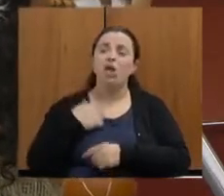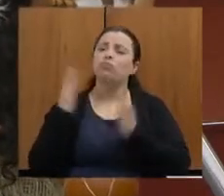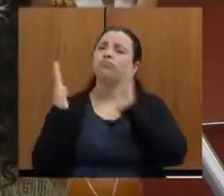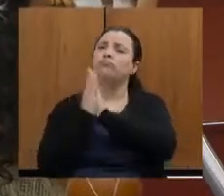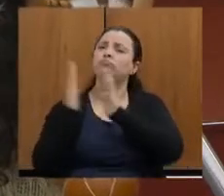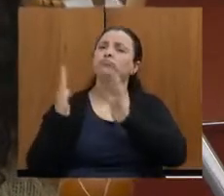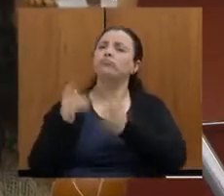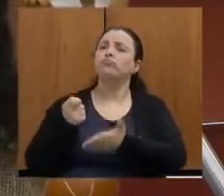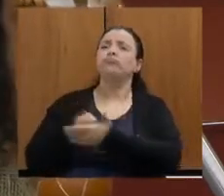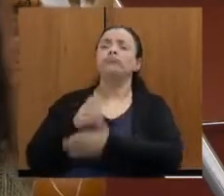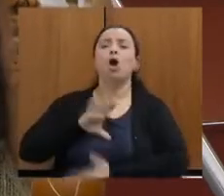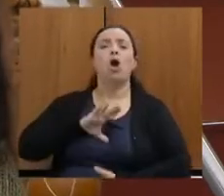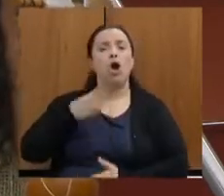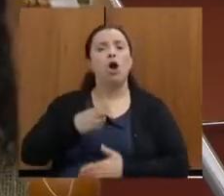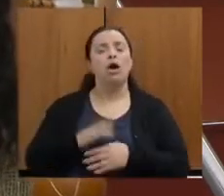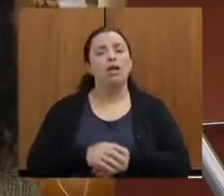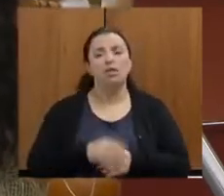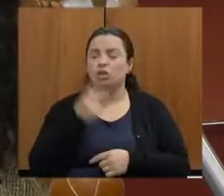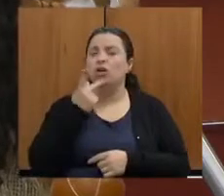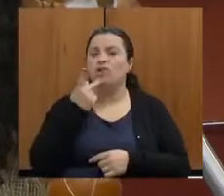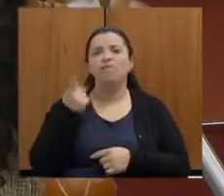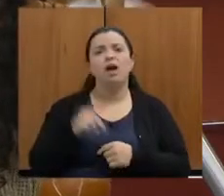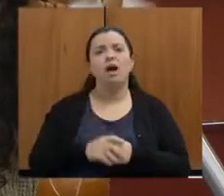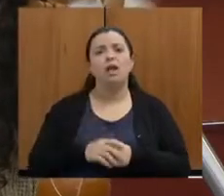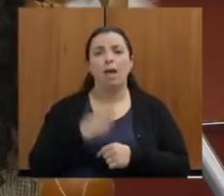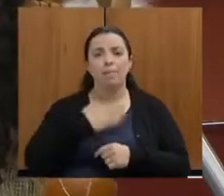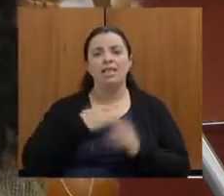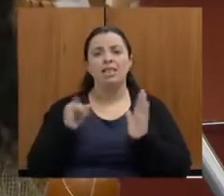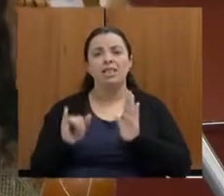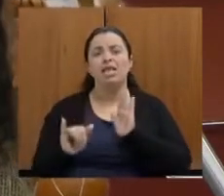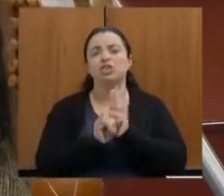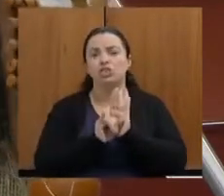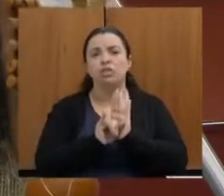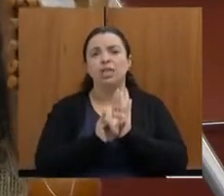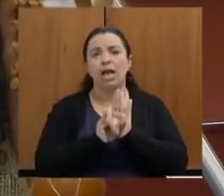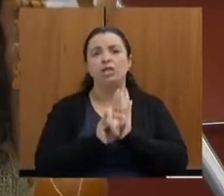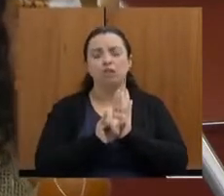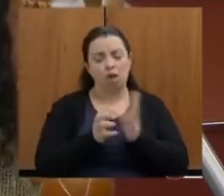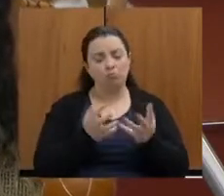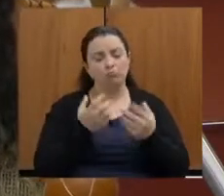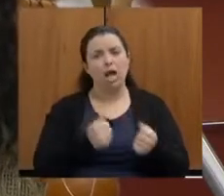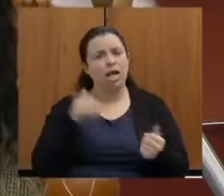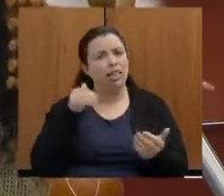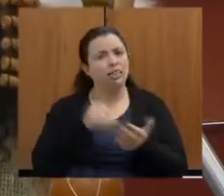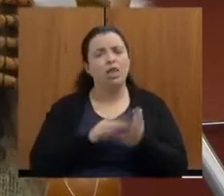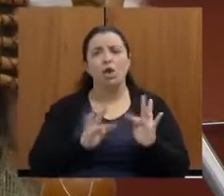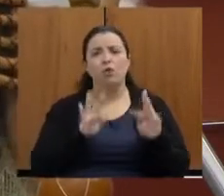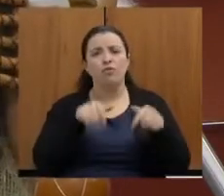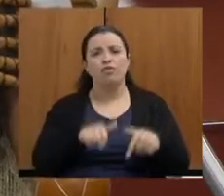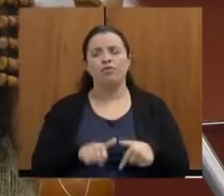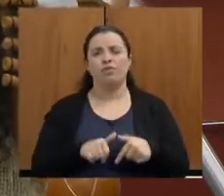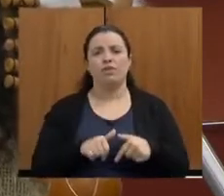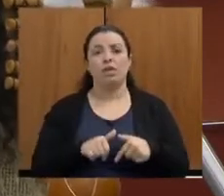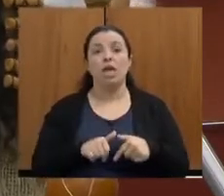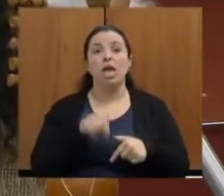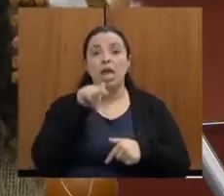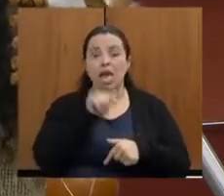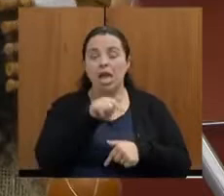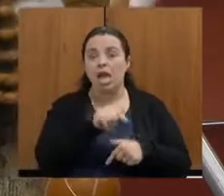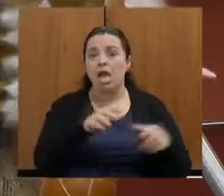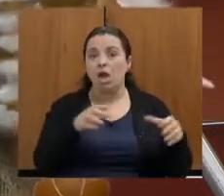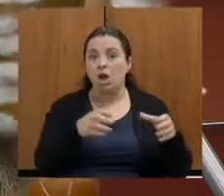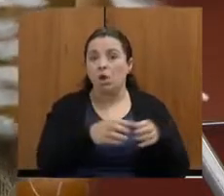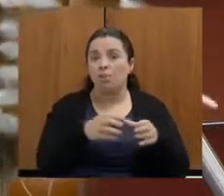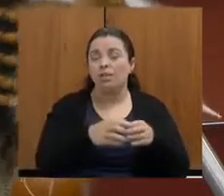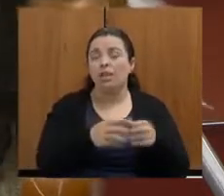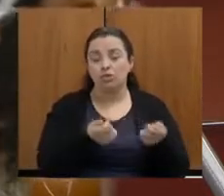né porque eu jamais negaria a identidade nem pela morte porque foi imaturo que não deu a vida aí deu a